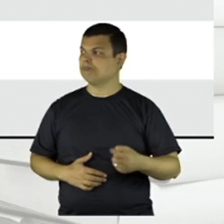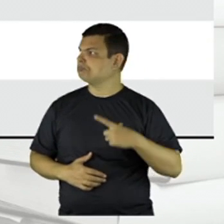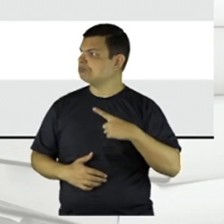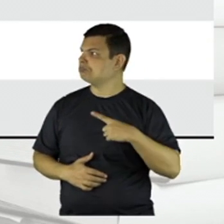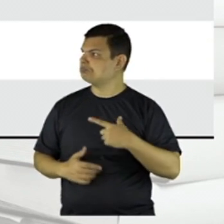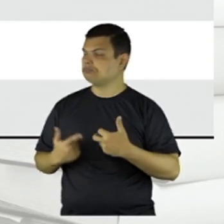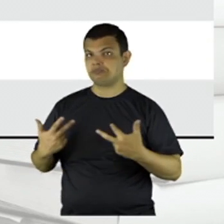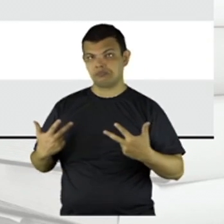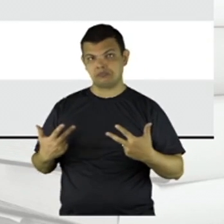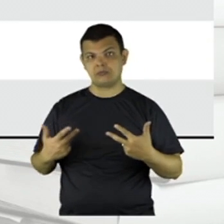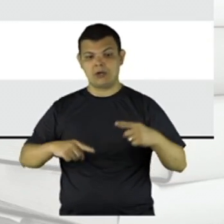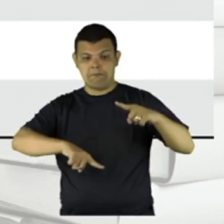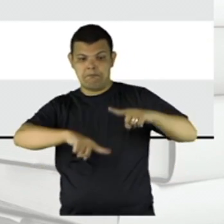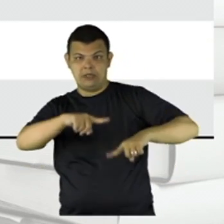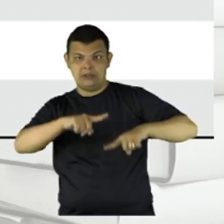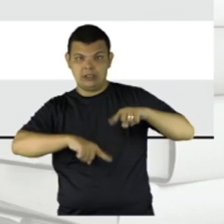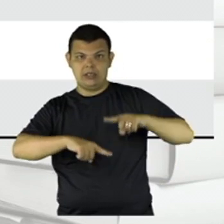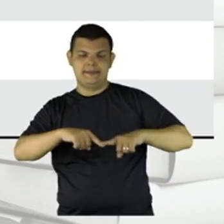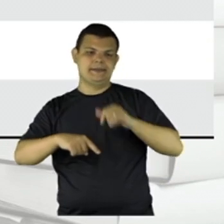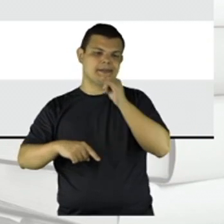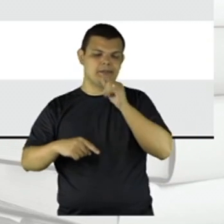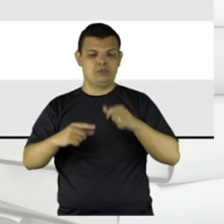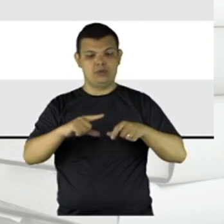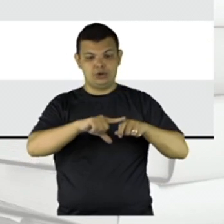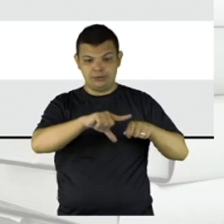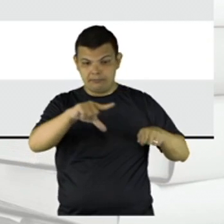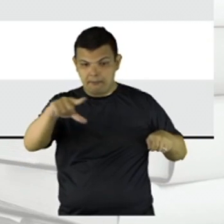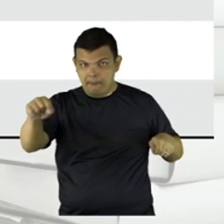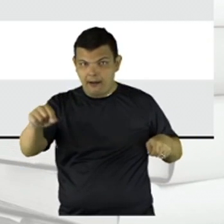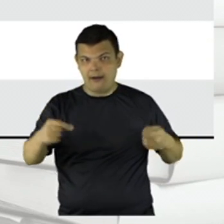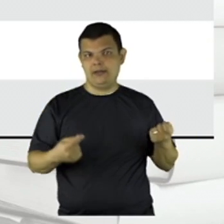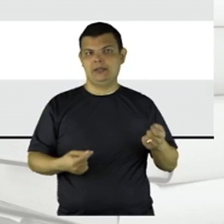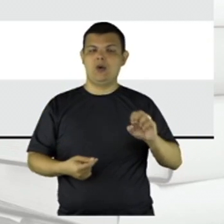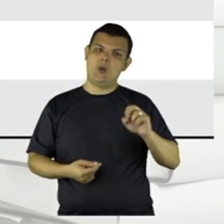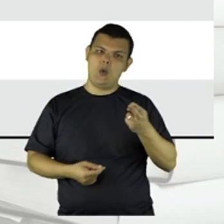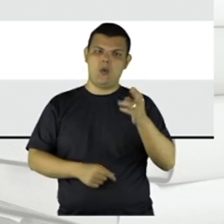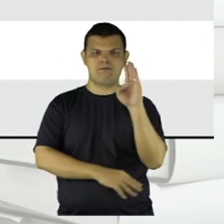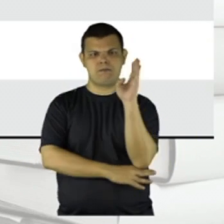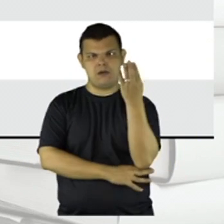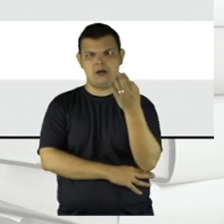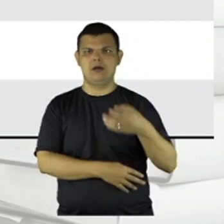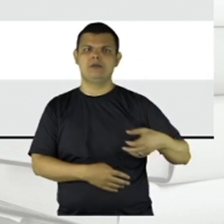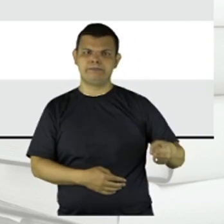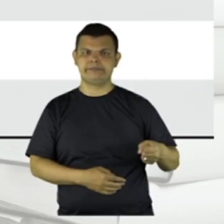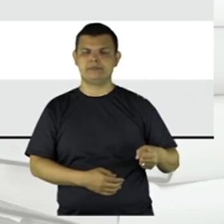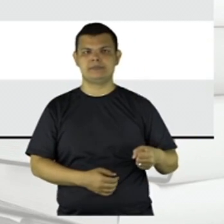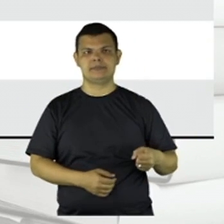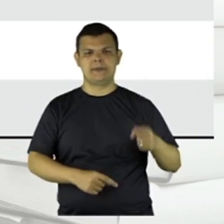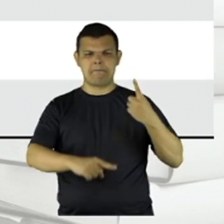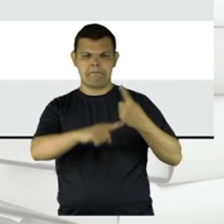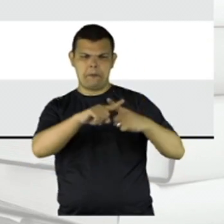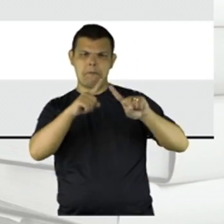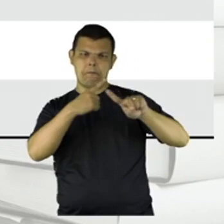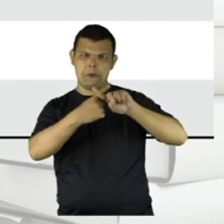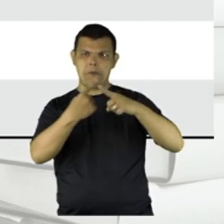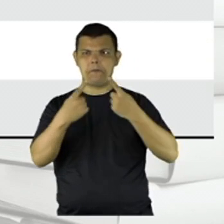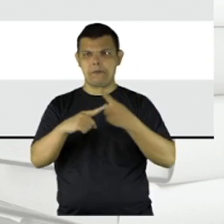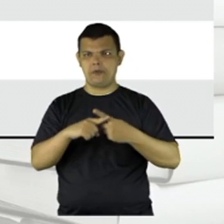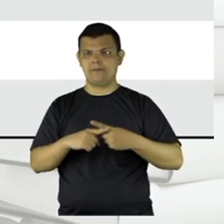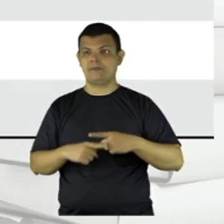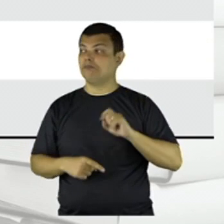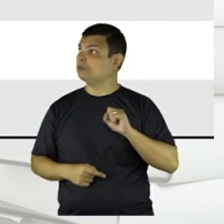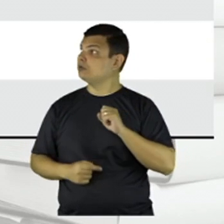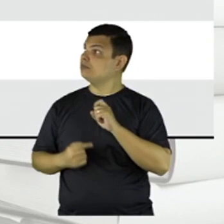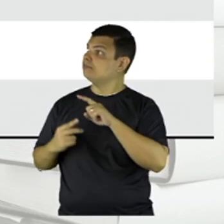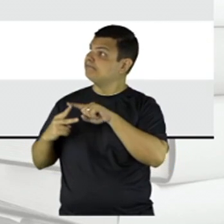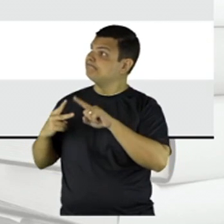com um objeto, como espada ou bastão. Aí a gente tem exemplos aí, a esgrima e o kendo,